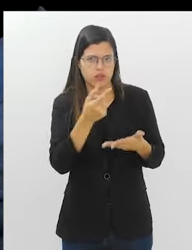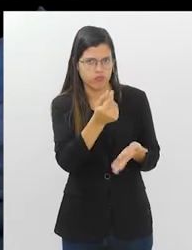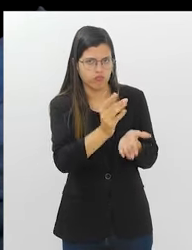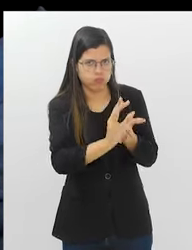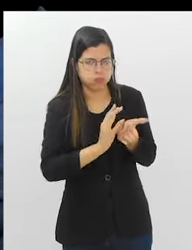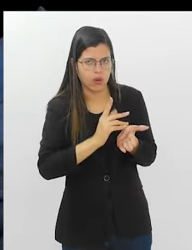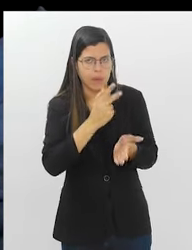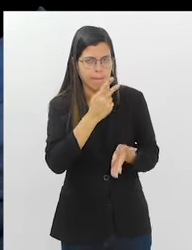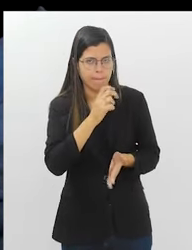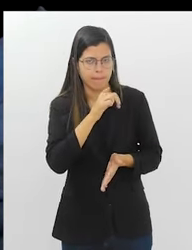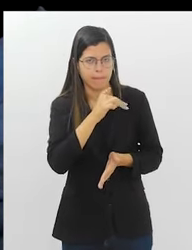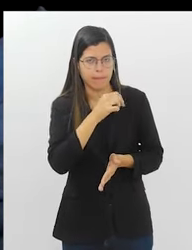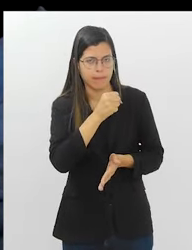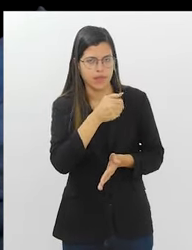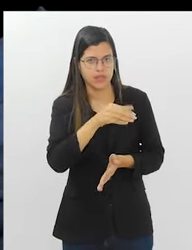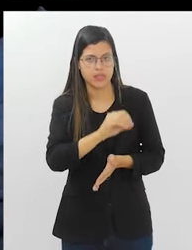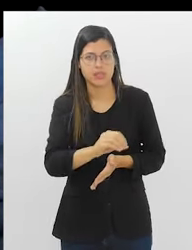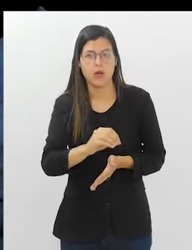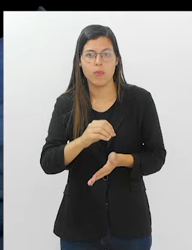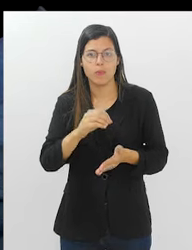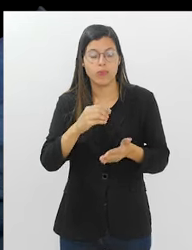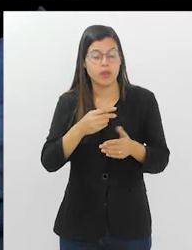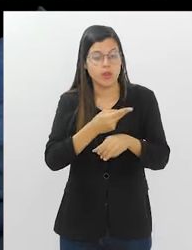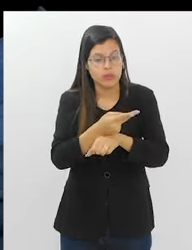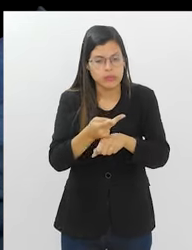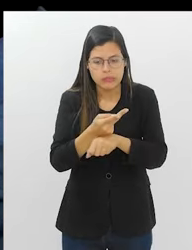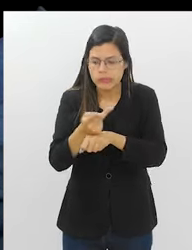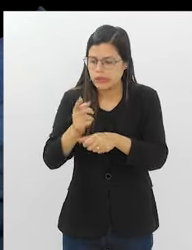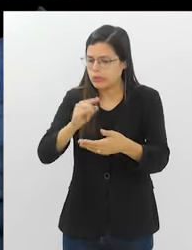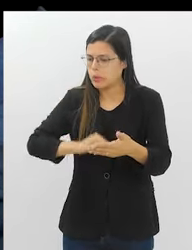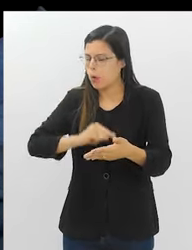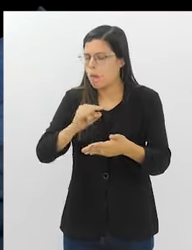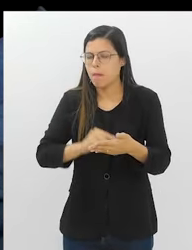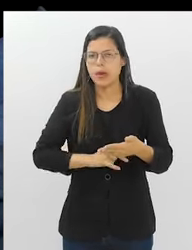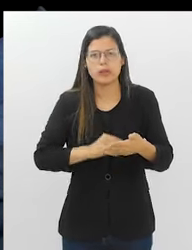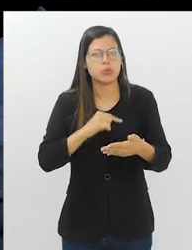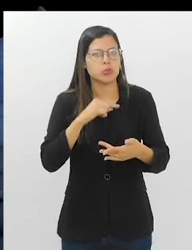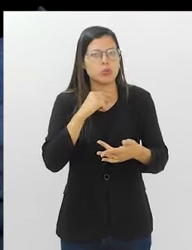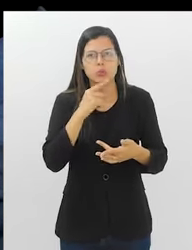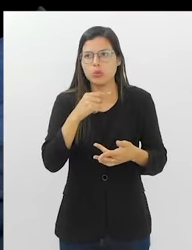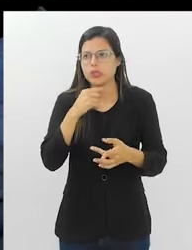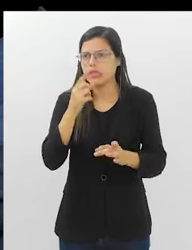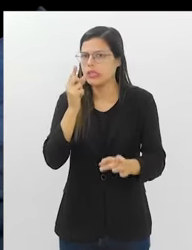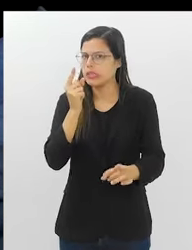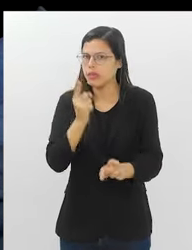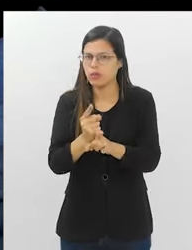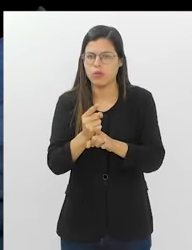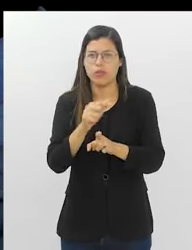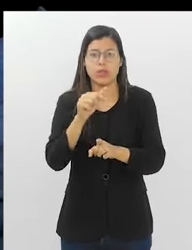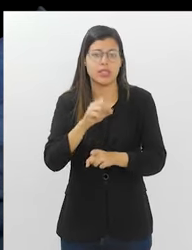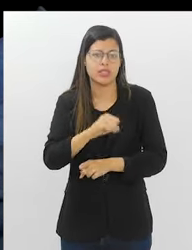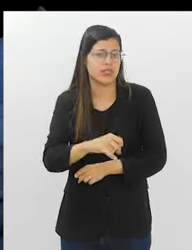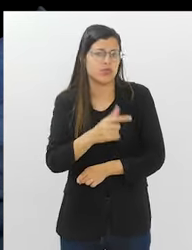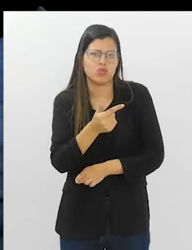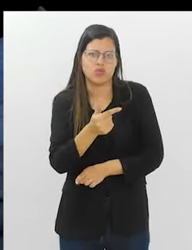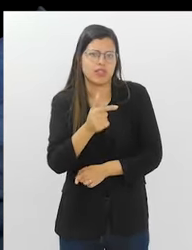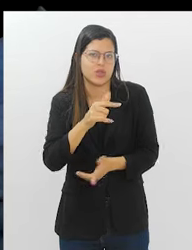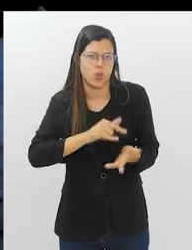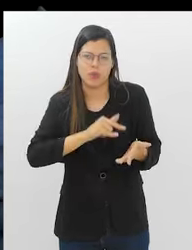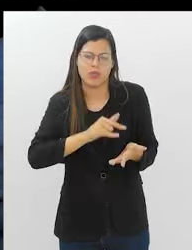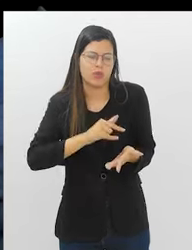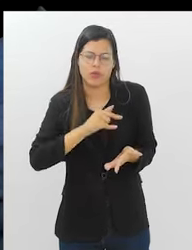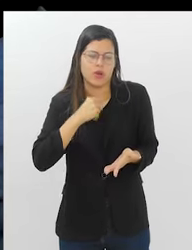documento. E nós reviramos aquela casa de cabeça para baixo, não se achava o documento, e sem esse documento não